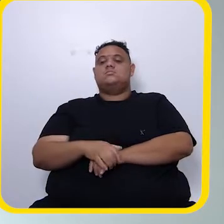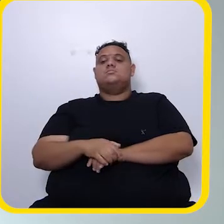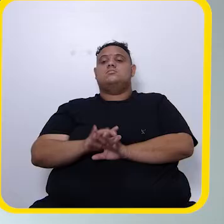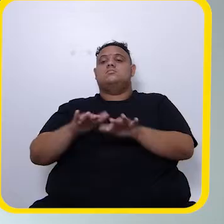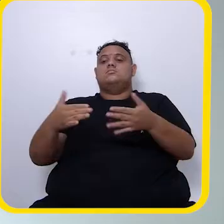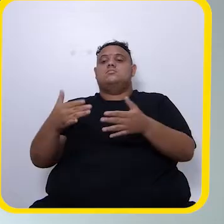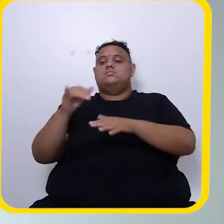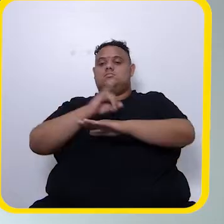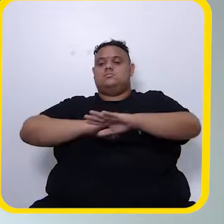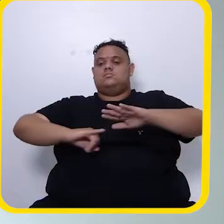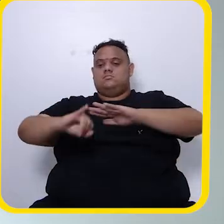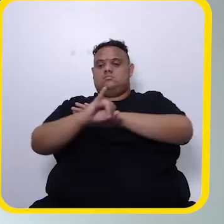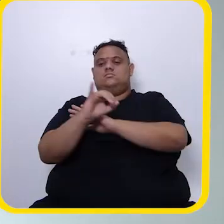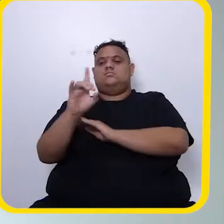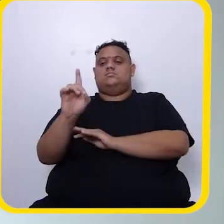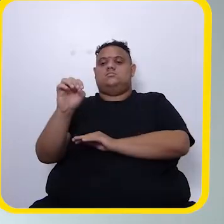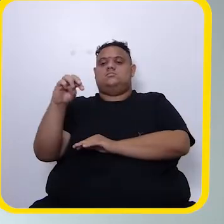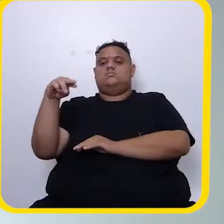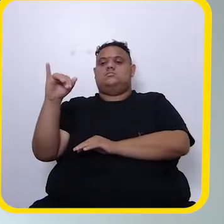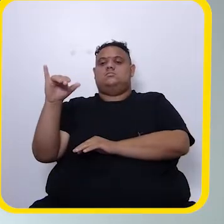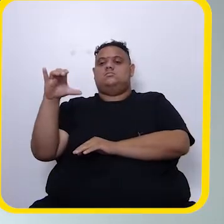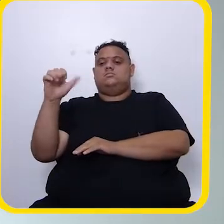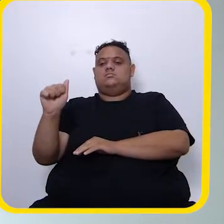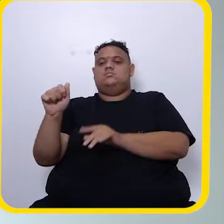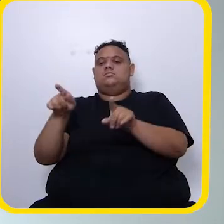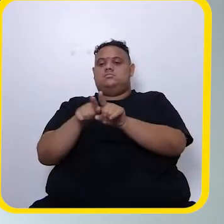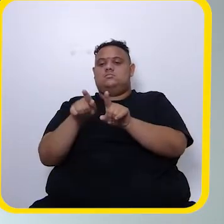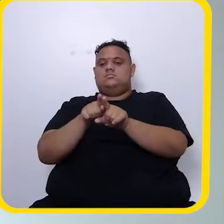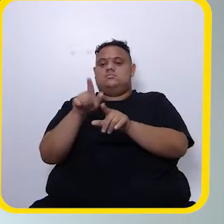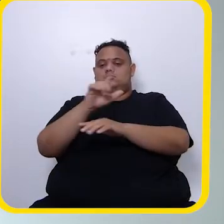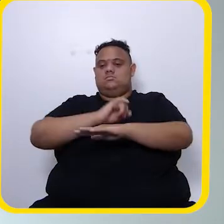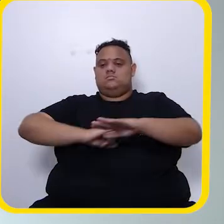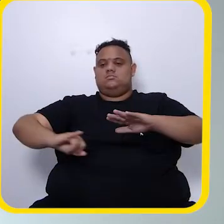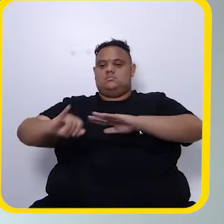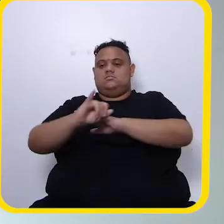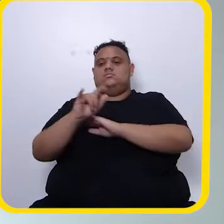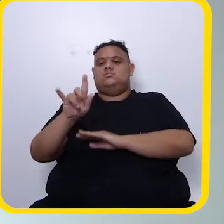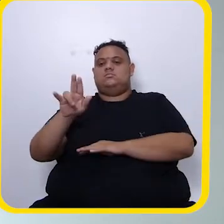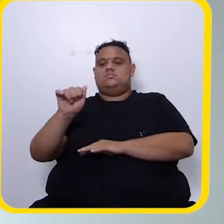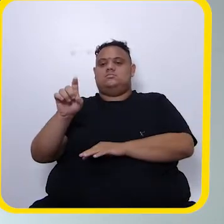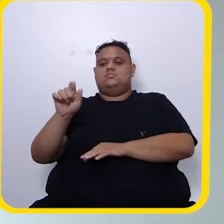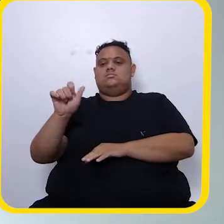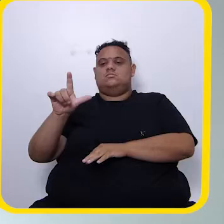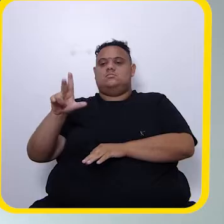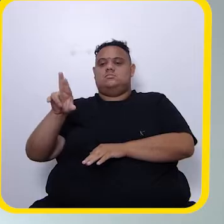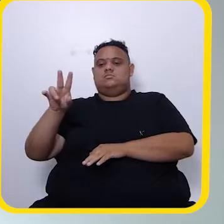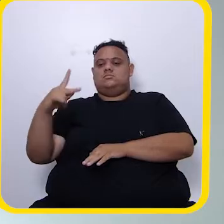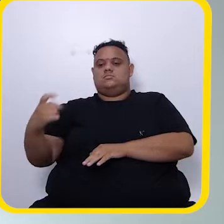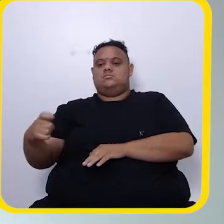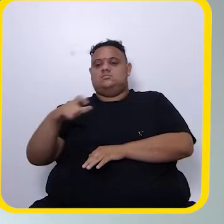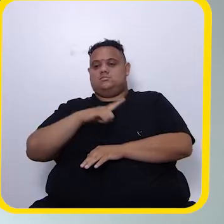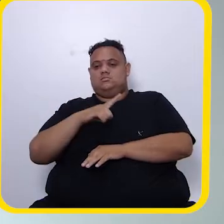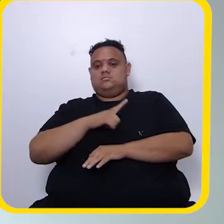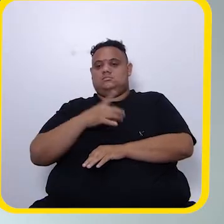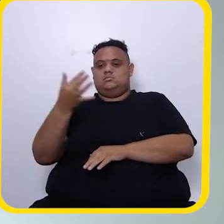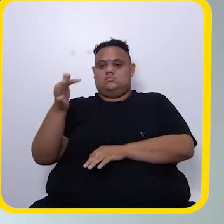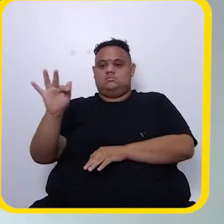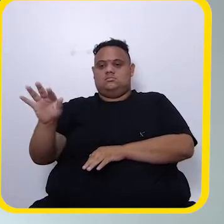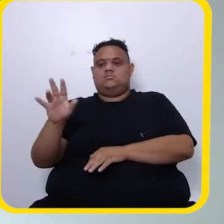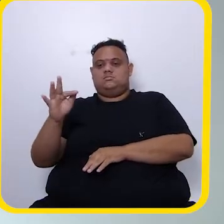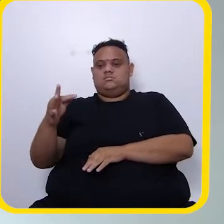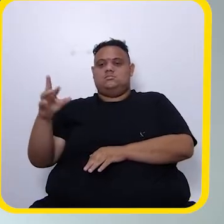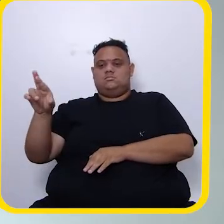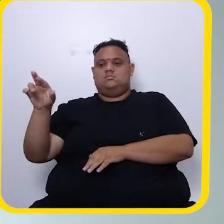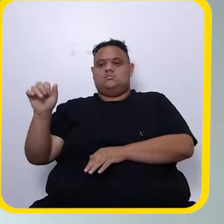Dominica, da ilha de Dominica, tem a ilha de Guadalupe. Essa ilha de Guadalupe pertence à França, por isso tem